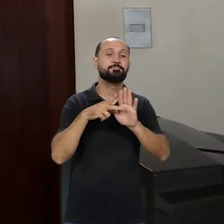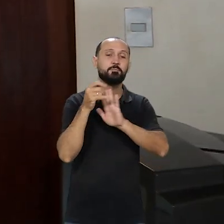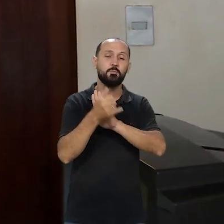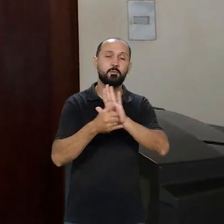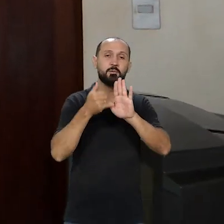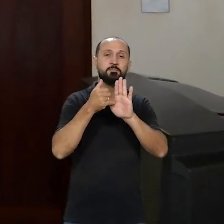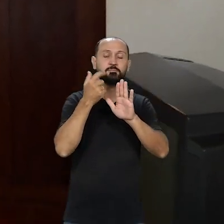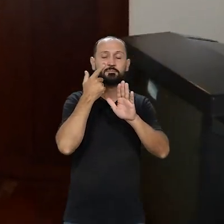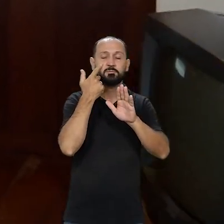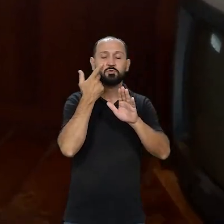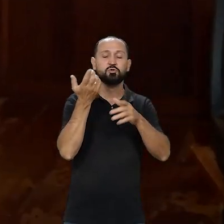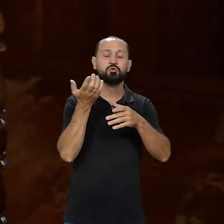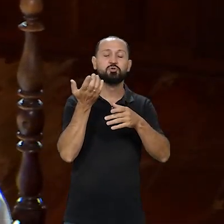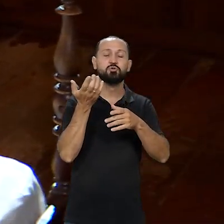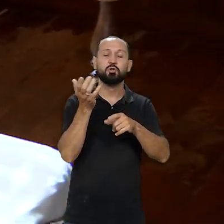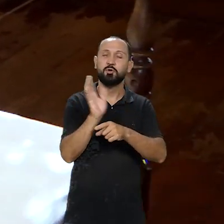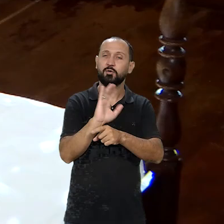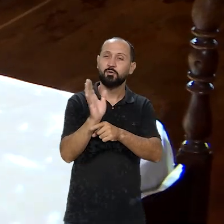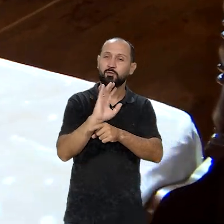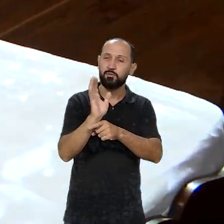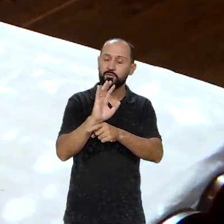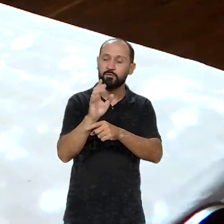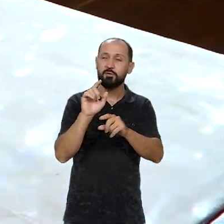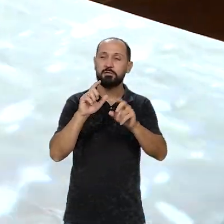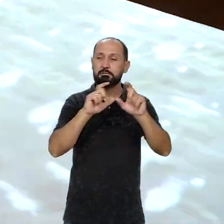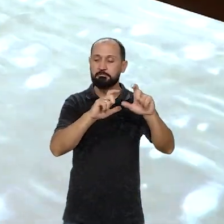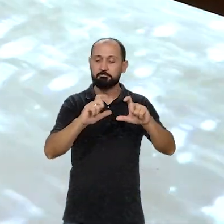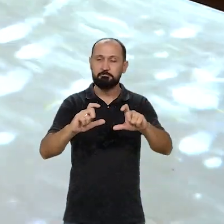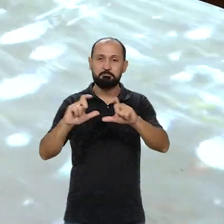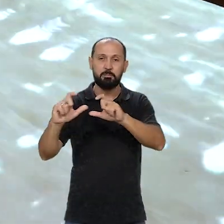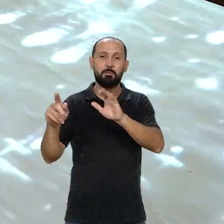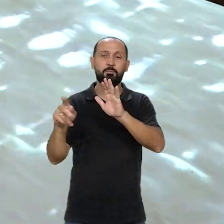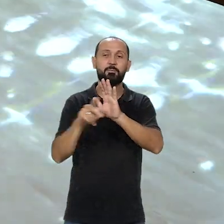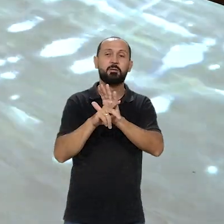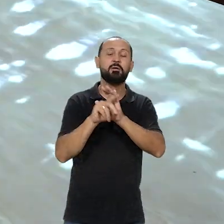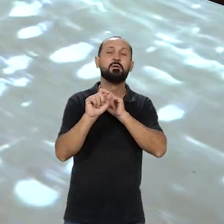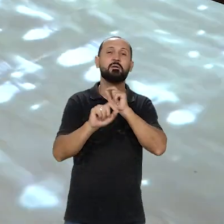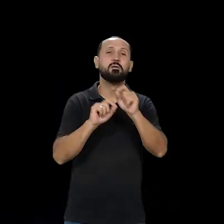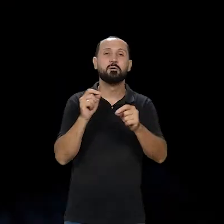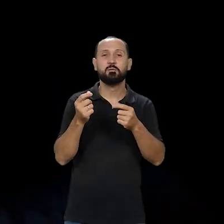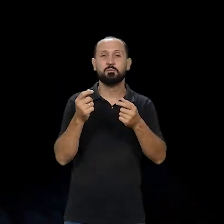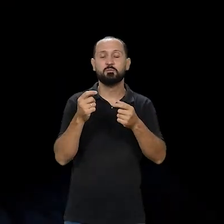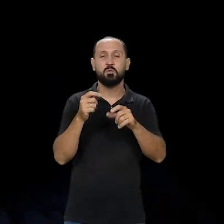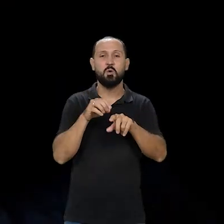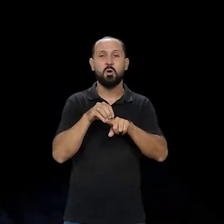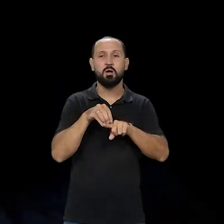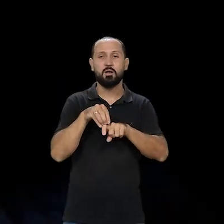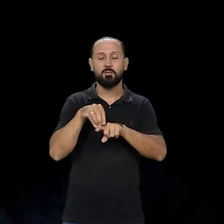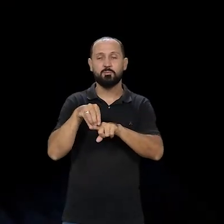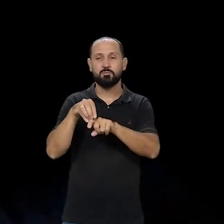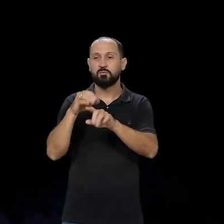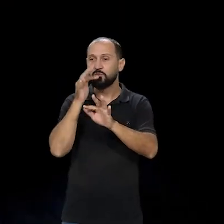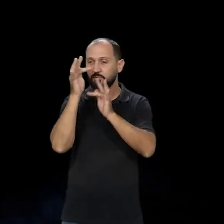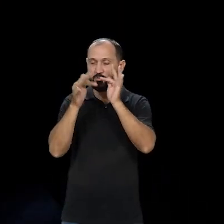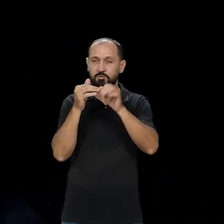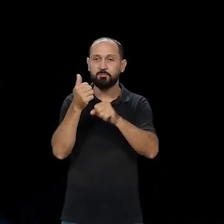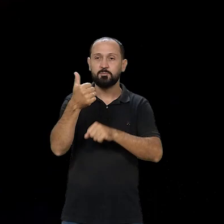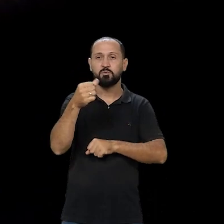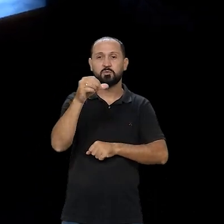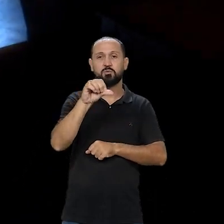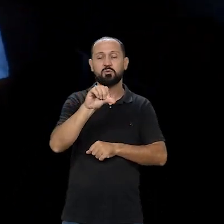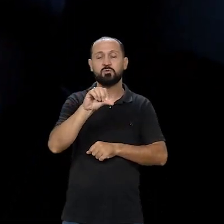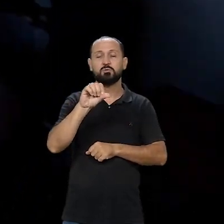possível conferir projeto de videomapping com várias imagens como cenas do curta-metragem Caramujo Flor,